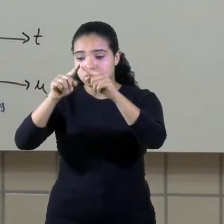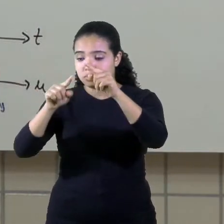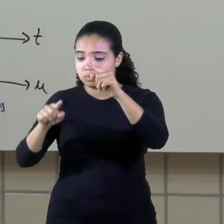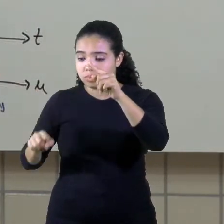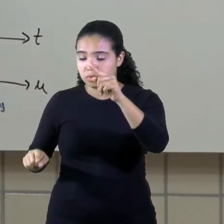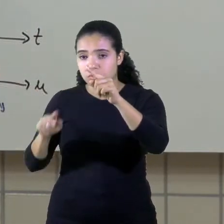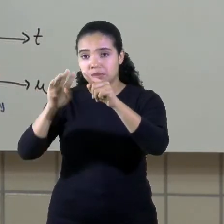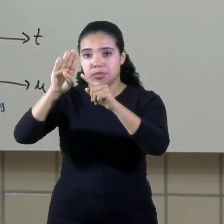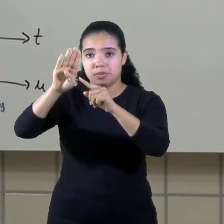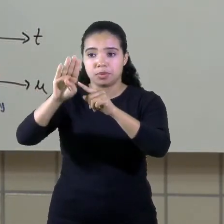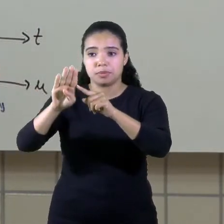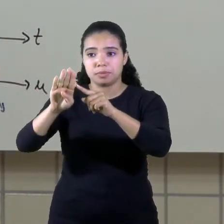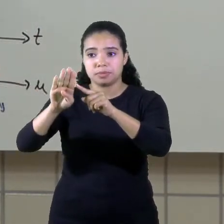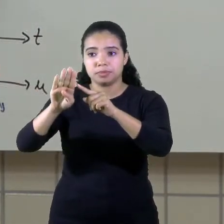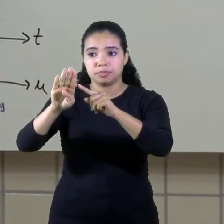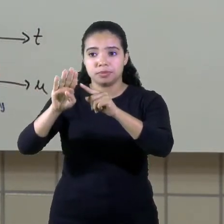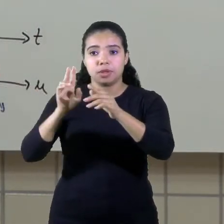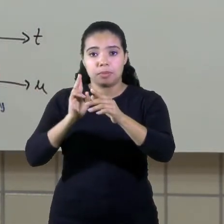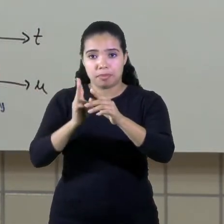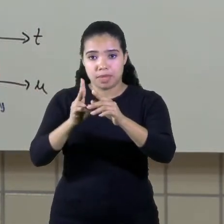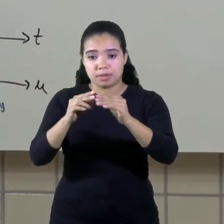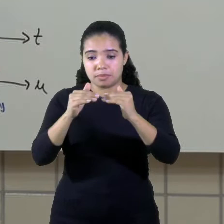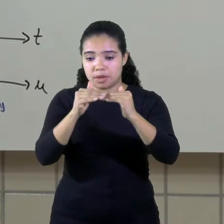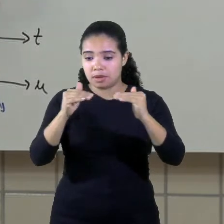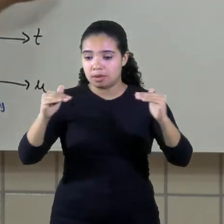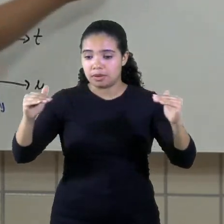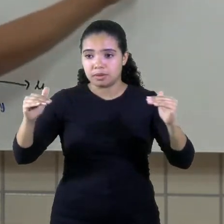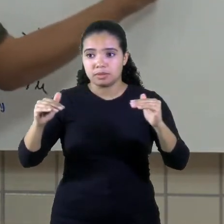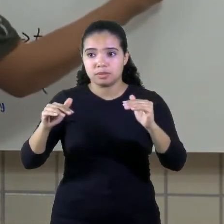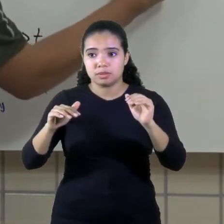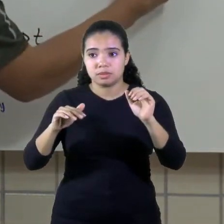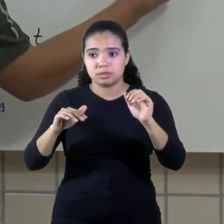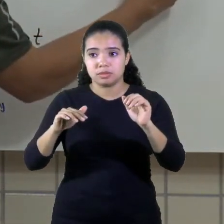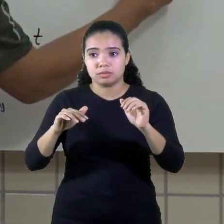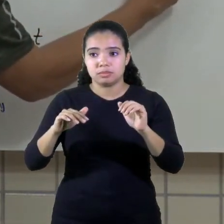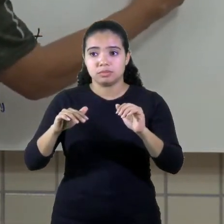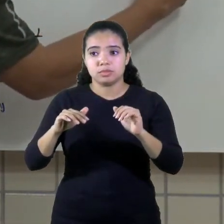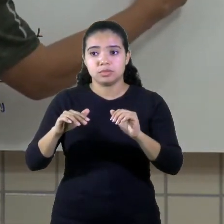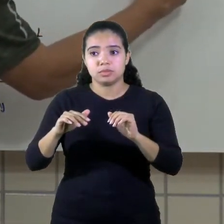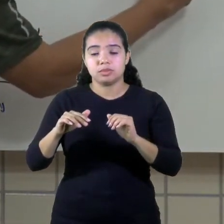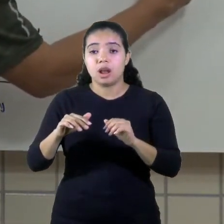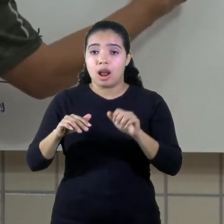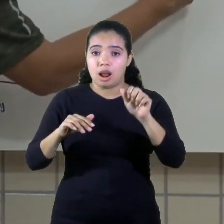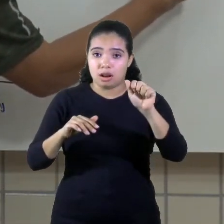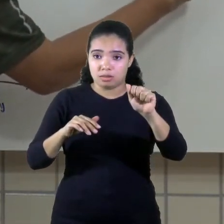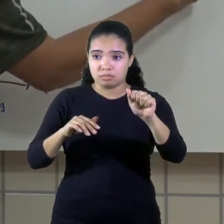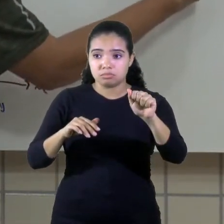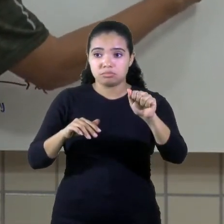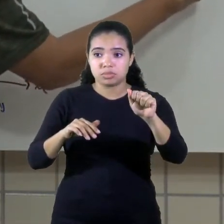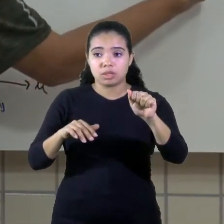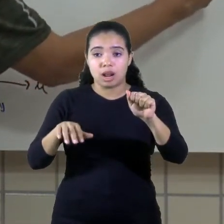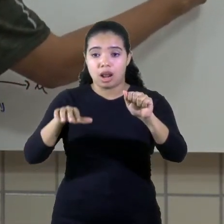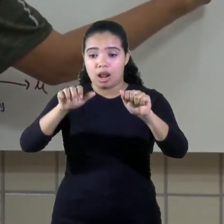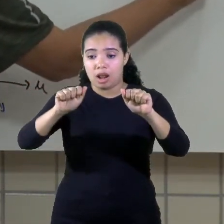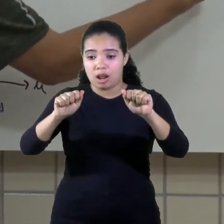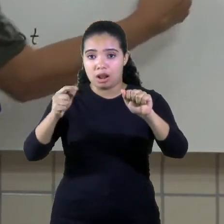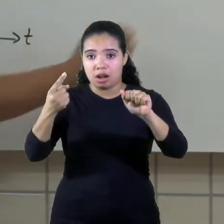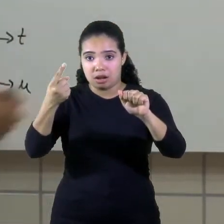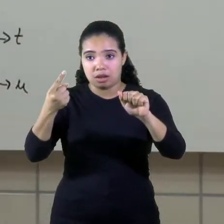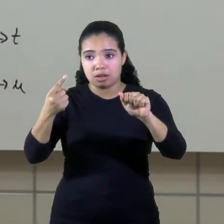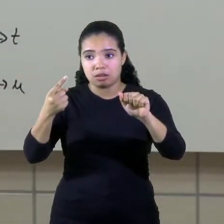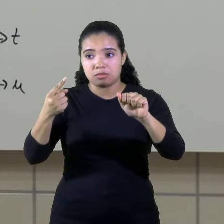transversal que passa pela mesma reta, ok? Então, o ponto A e a linha são pontos correspondentes.